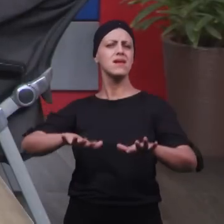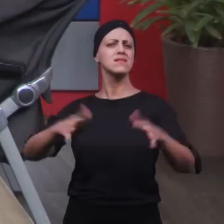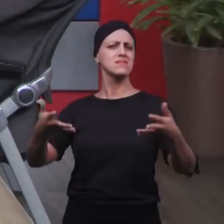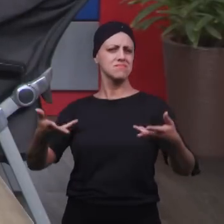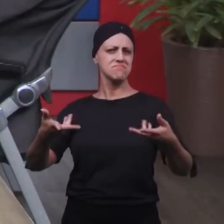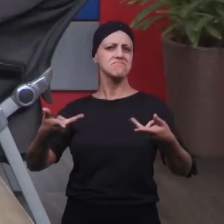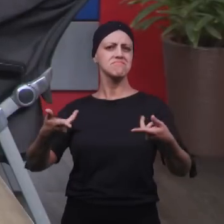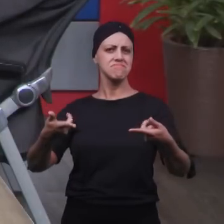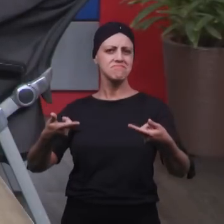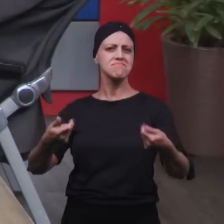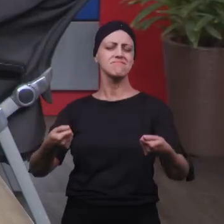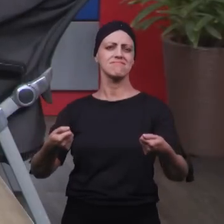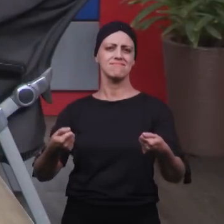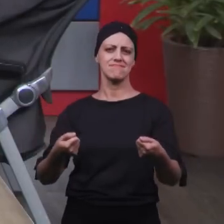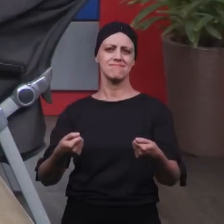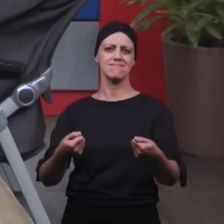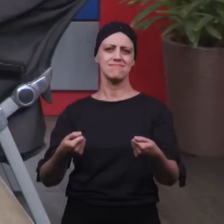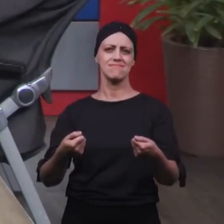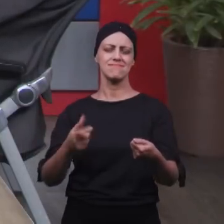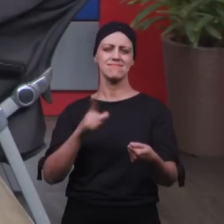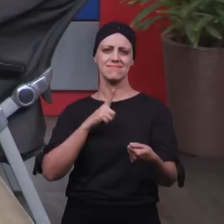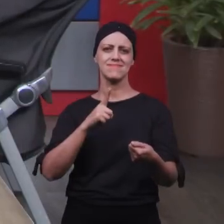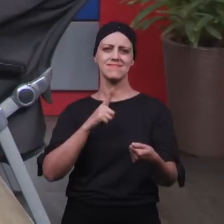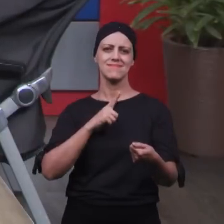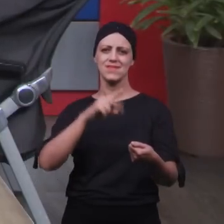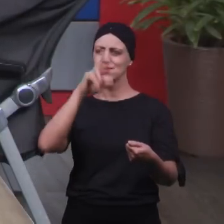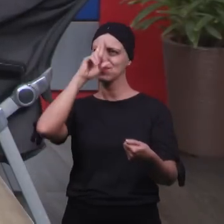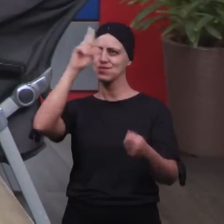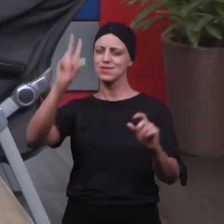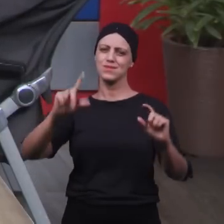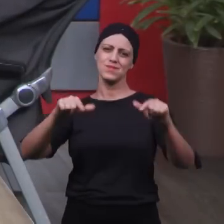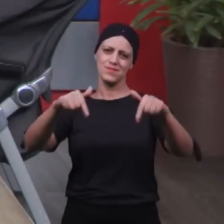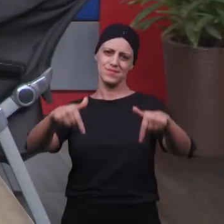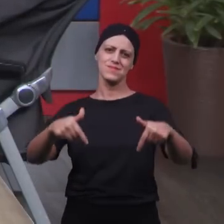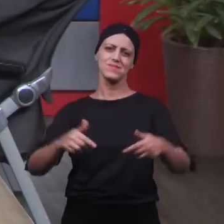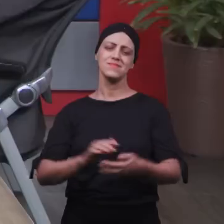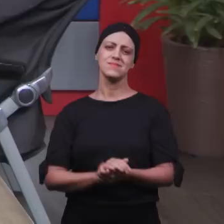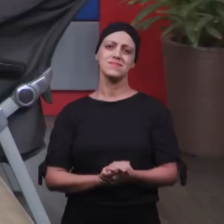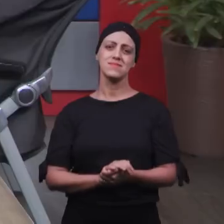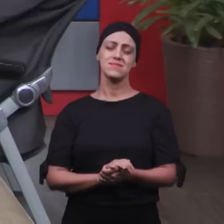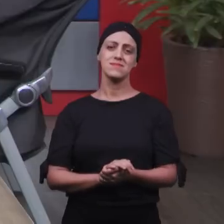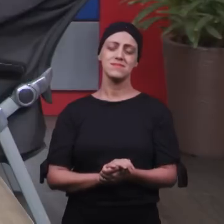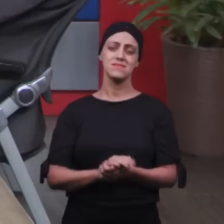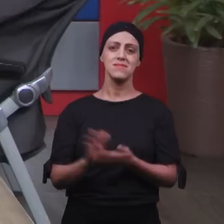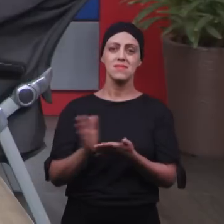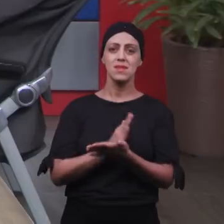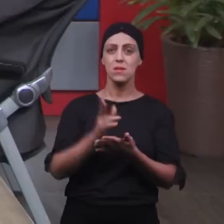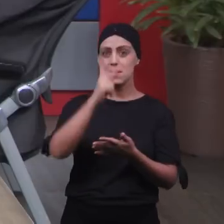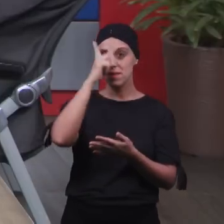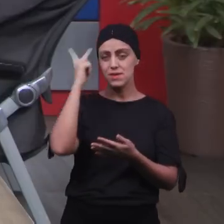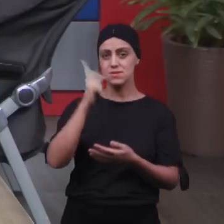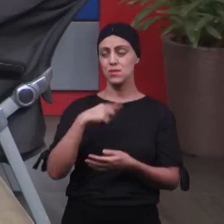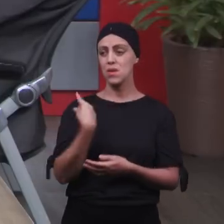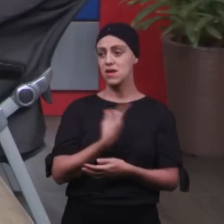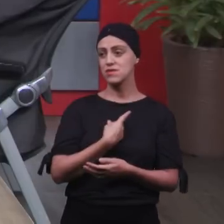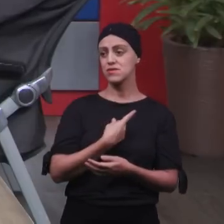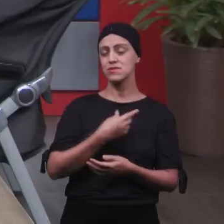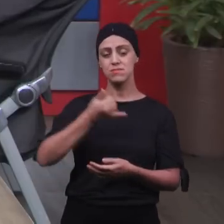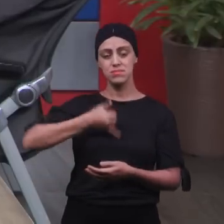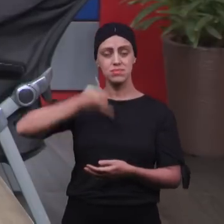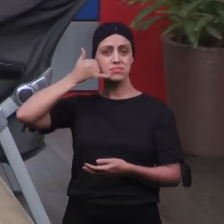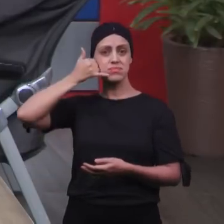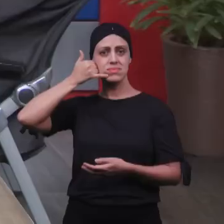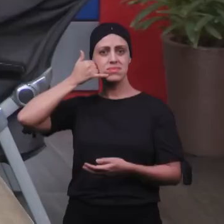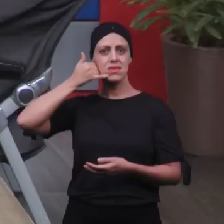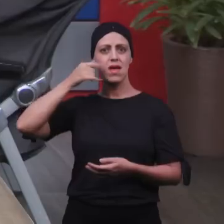maravilhoso, glorioso do Senhor na vida das pessoas. Tem pessoas que a gente atende e diz que o 0800 agora é a vida